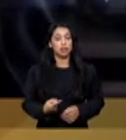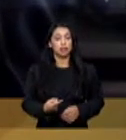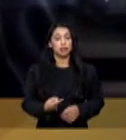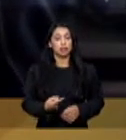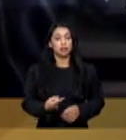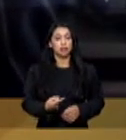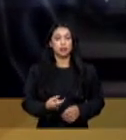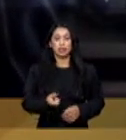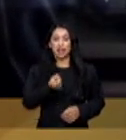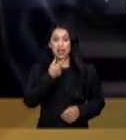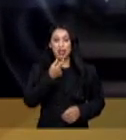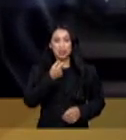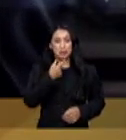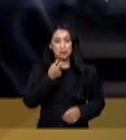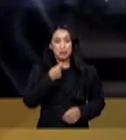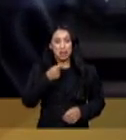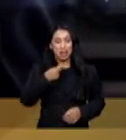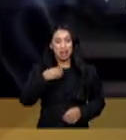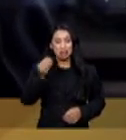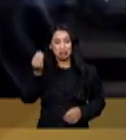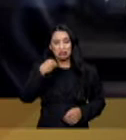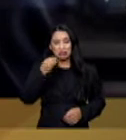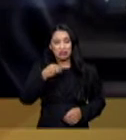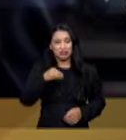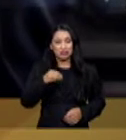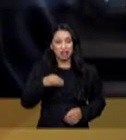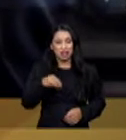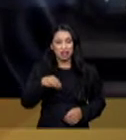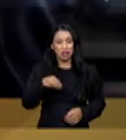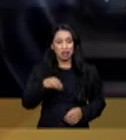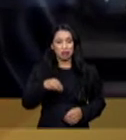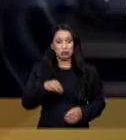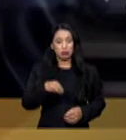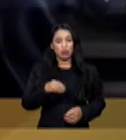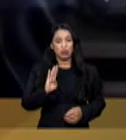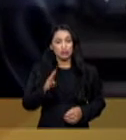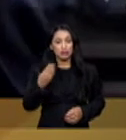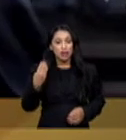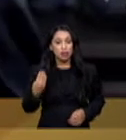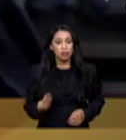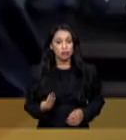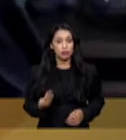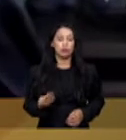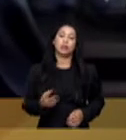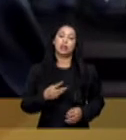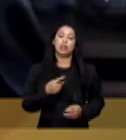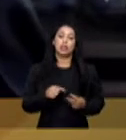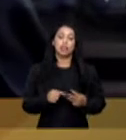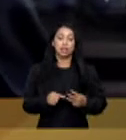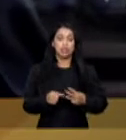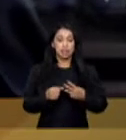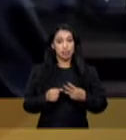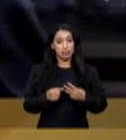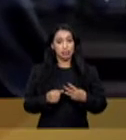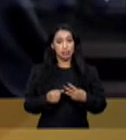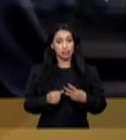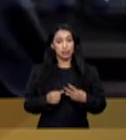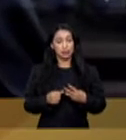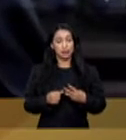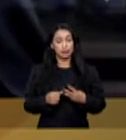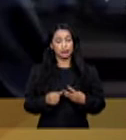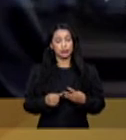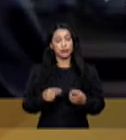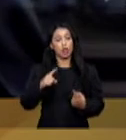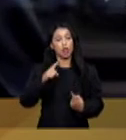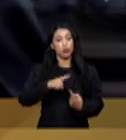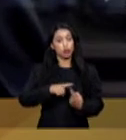de farinha exacerbando as penas. E a terceira possibilidade é a aplicação de um